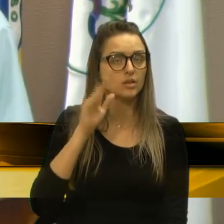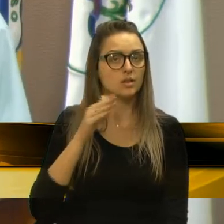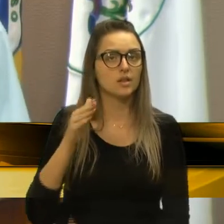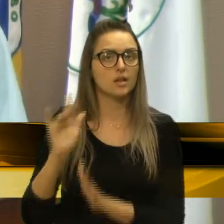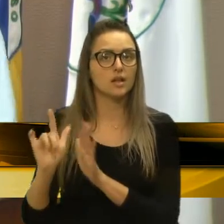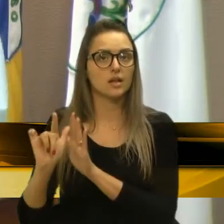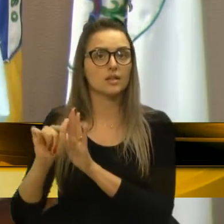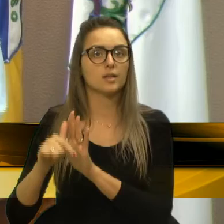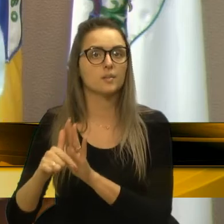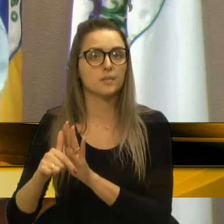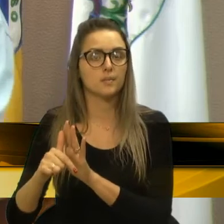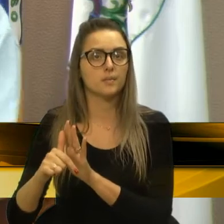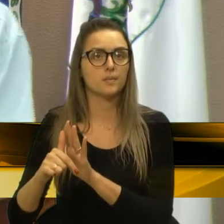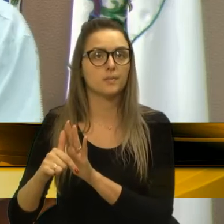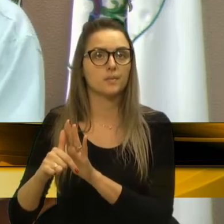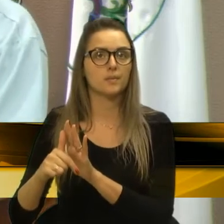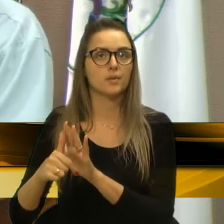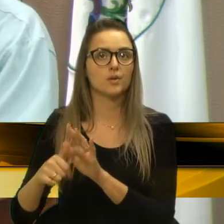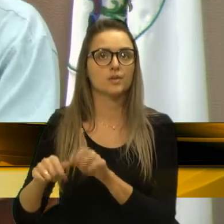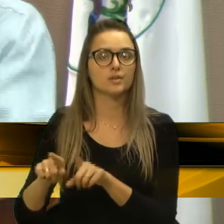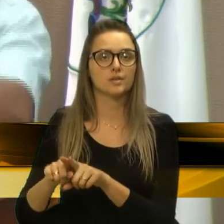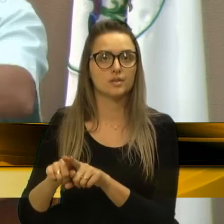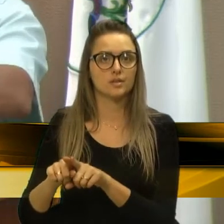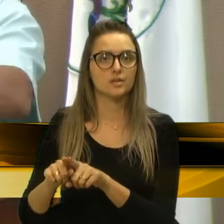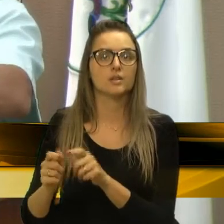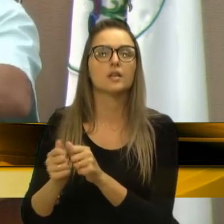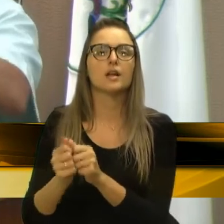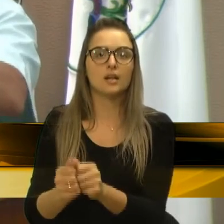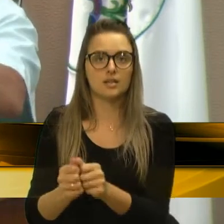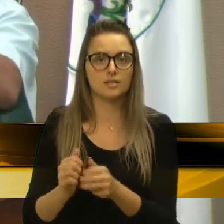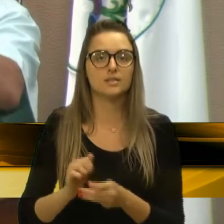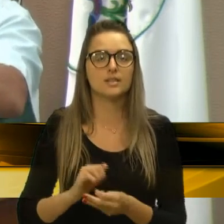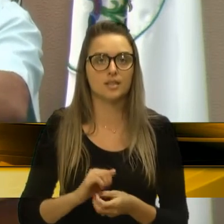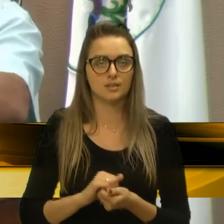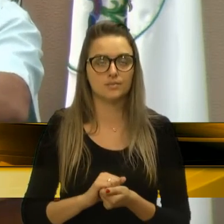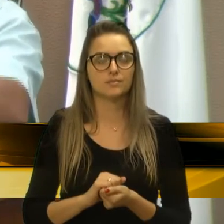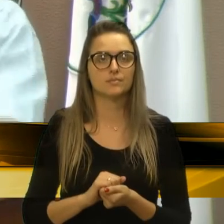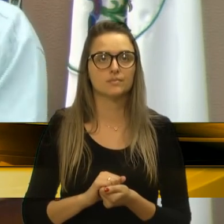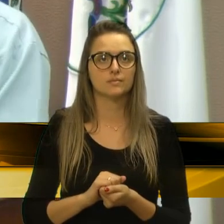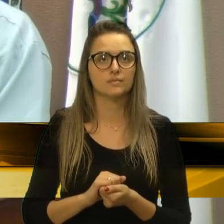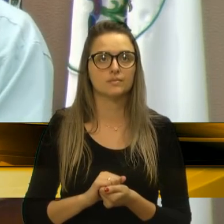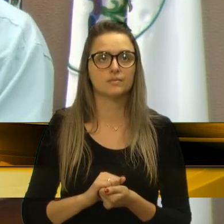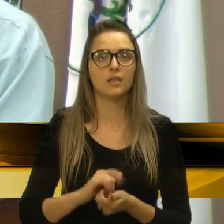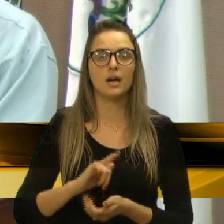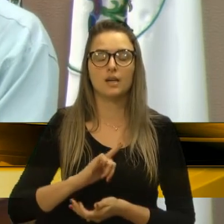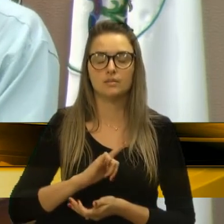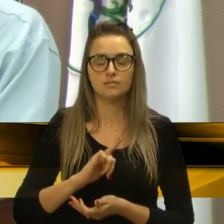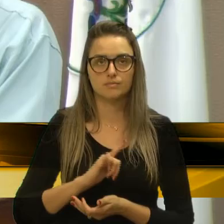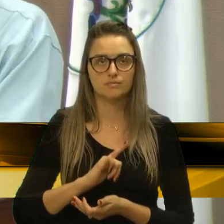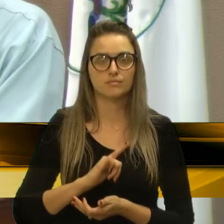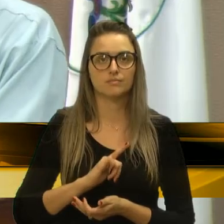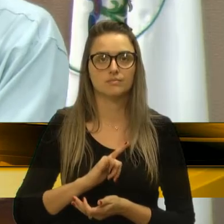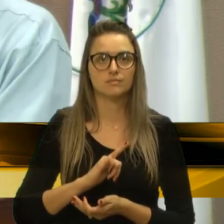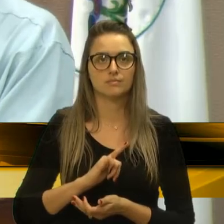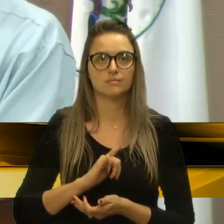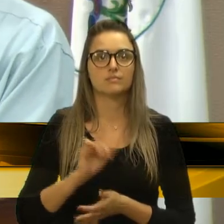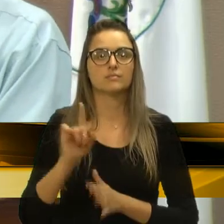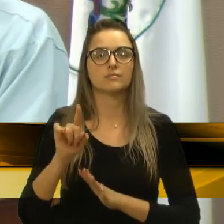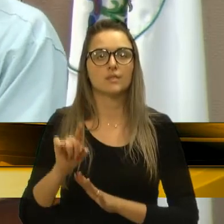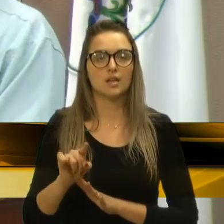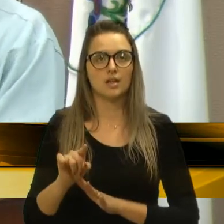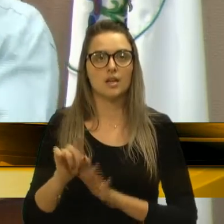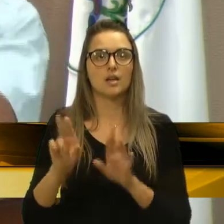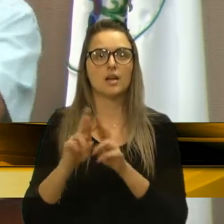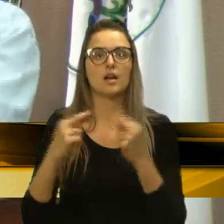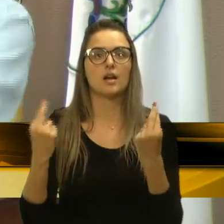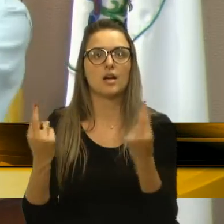de segunda mão digamos mas que também quem faz parte criámos bastantes mais e acho que essa nossa audiência